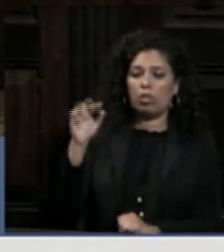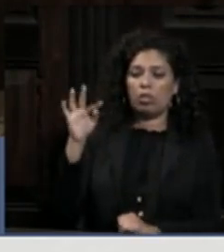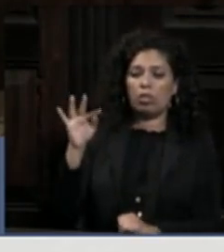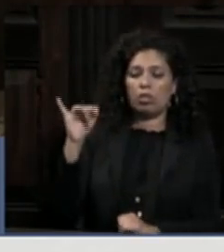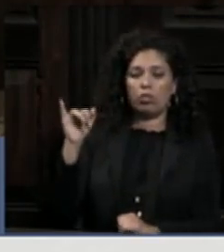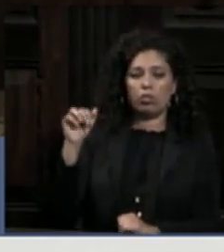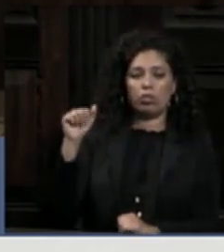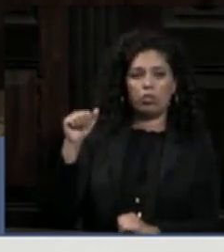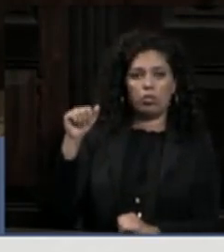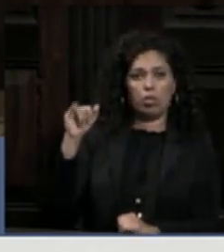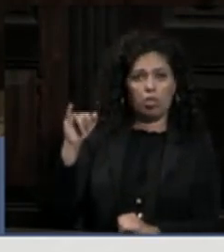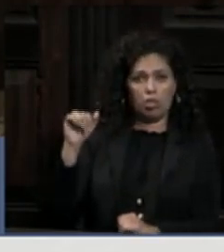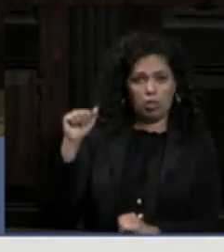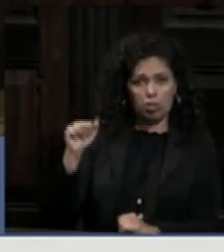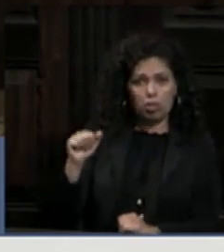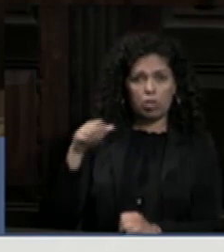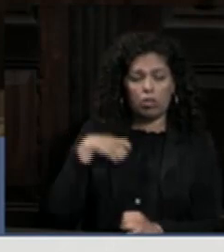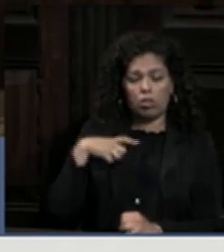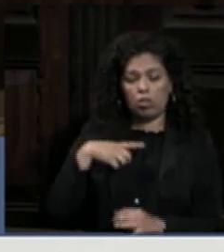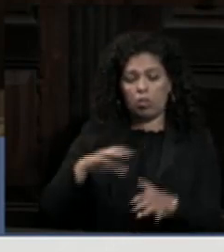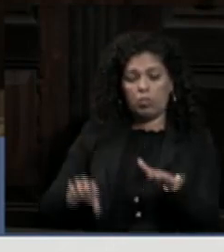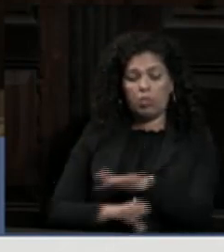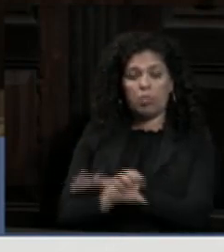beneficiamento de pobre